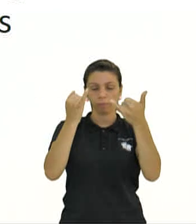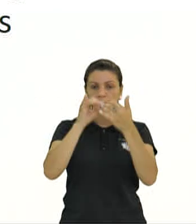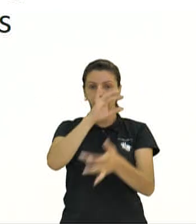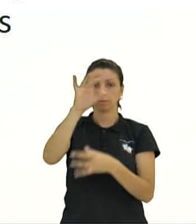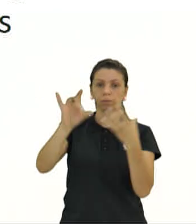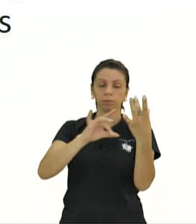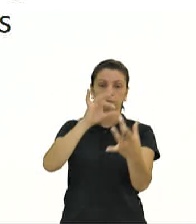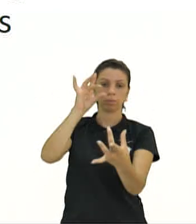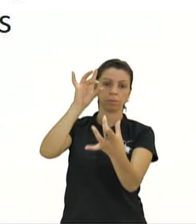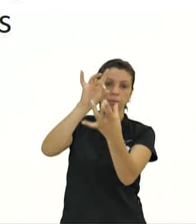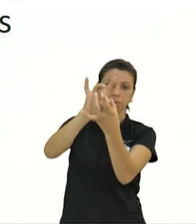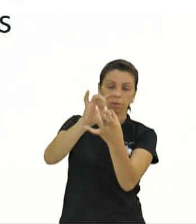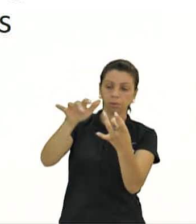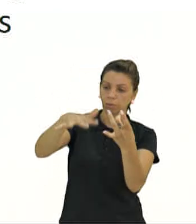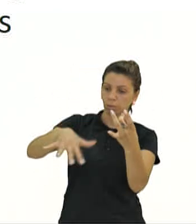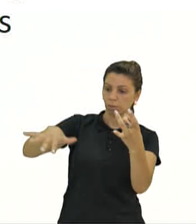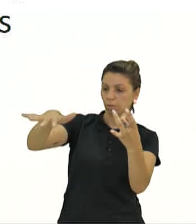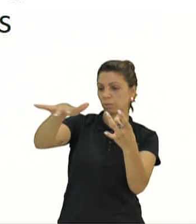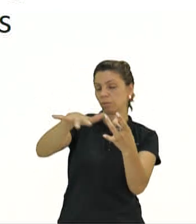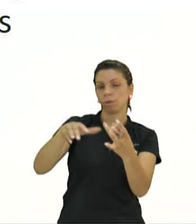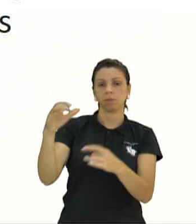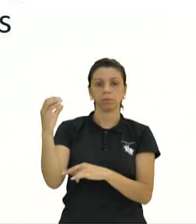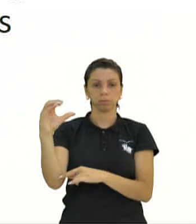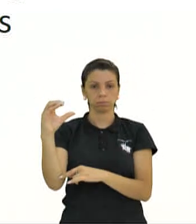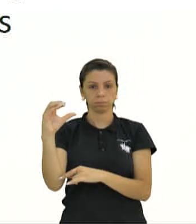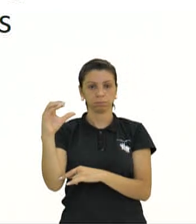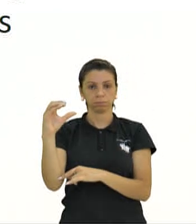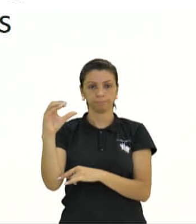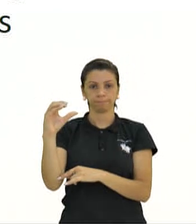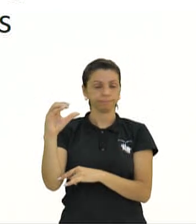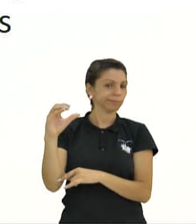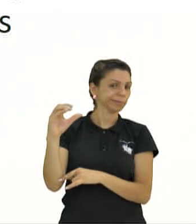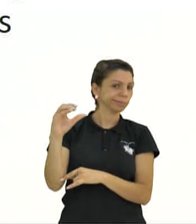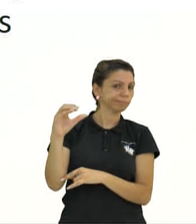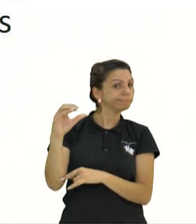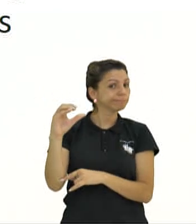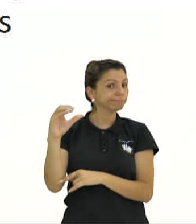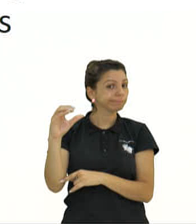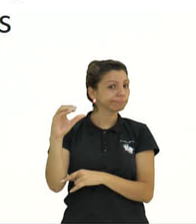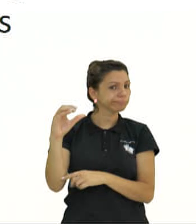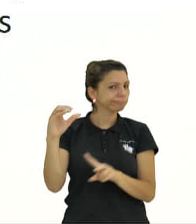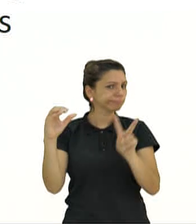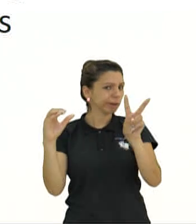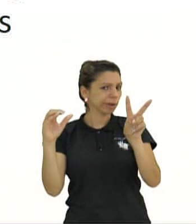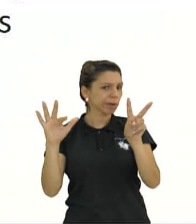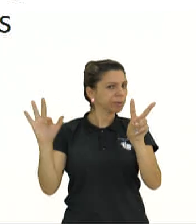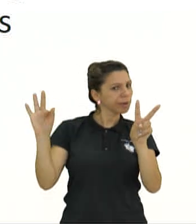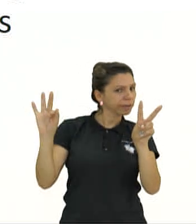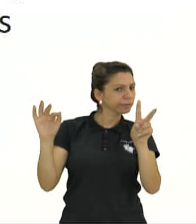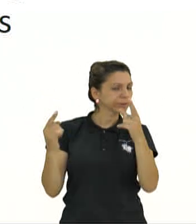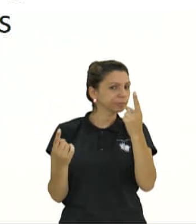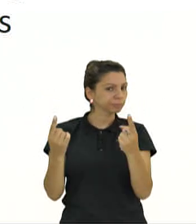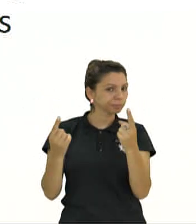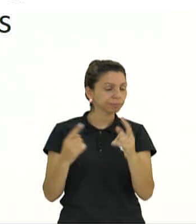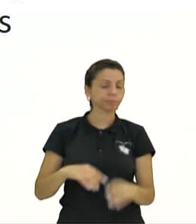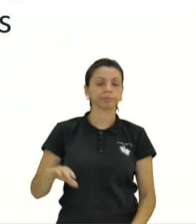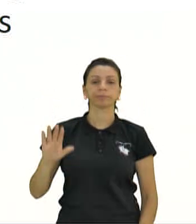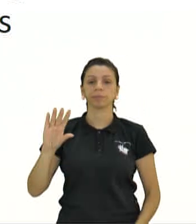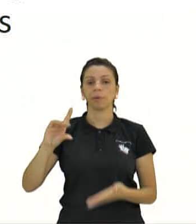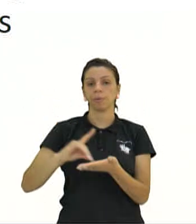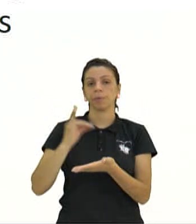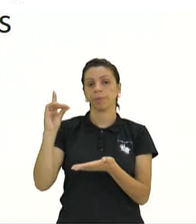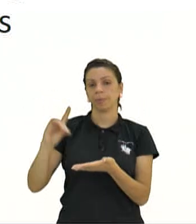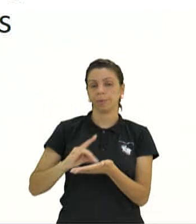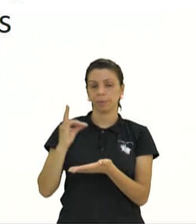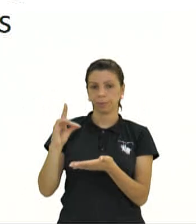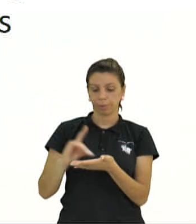específicas de uma determinada área da ciência. Isso é falso ou é verdadeiro? A outra, nos dicionários,